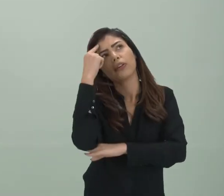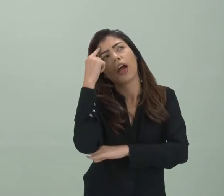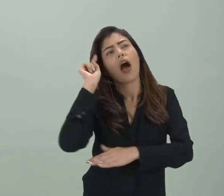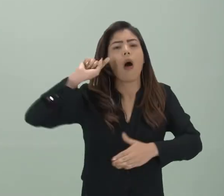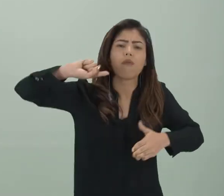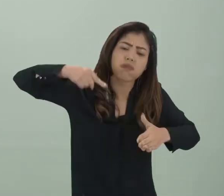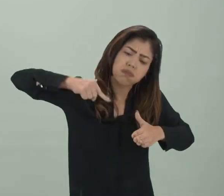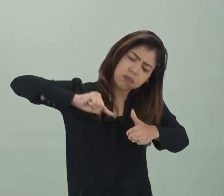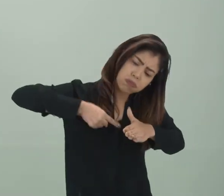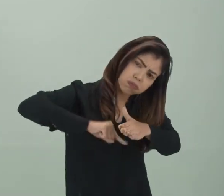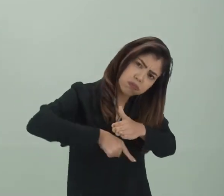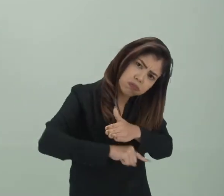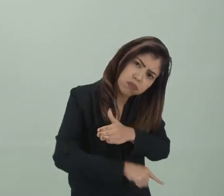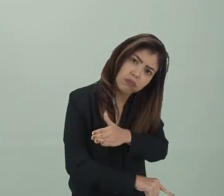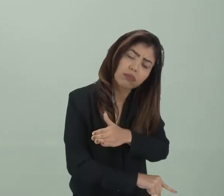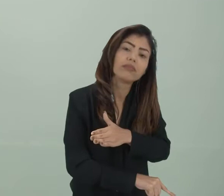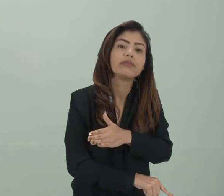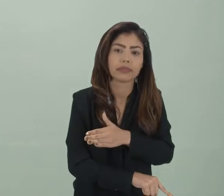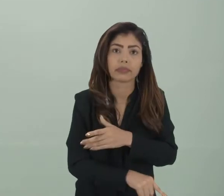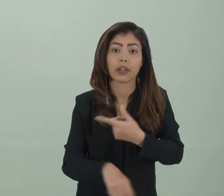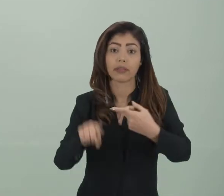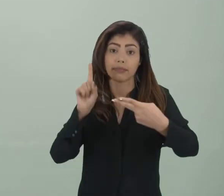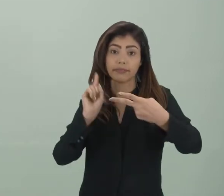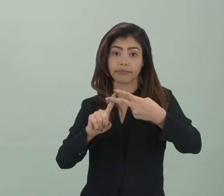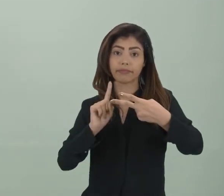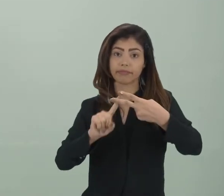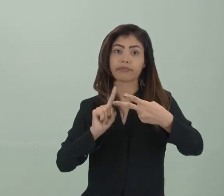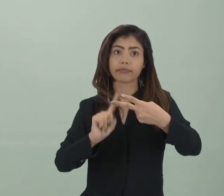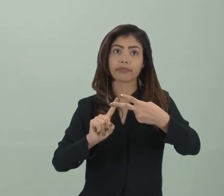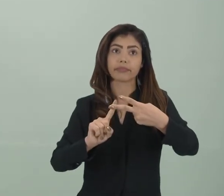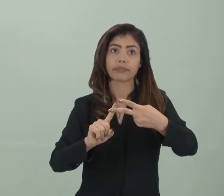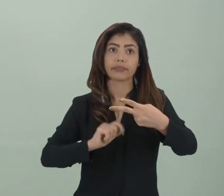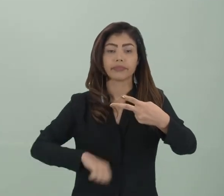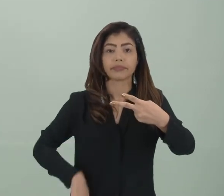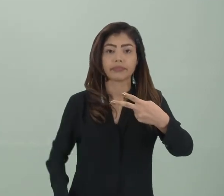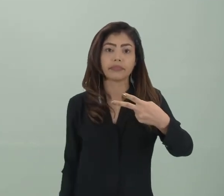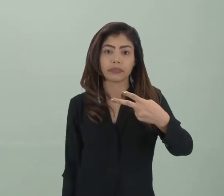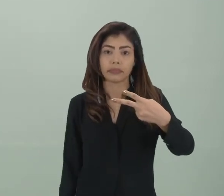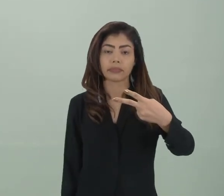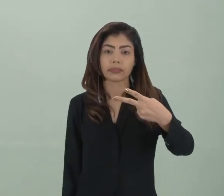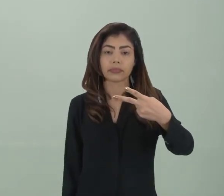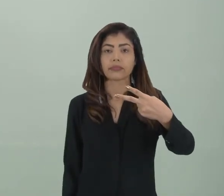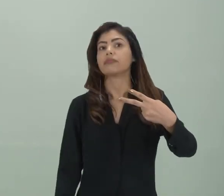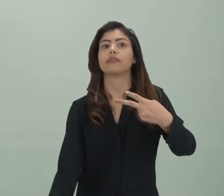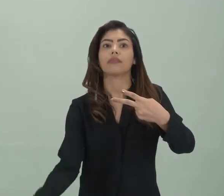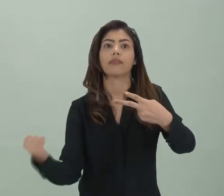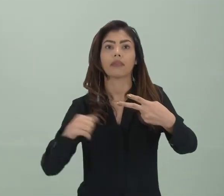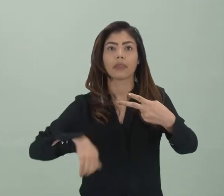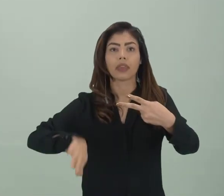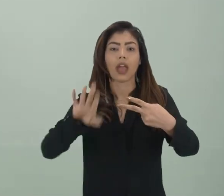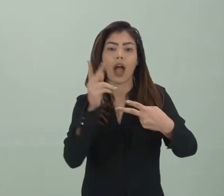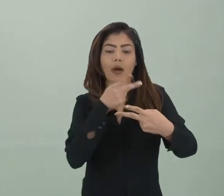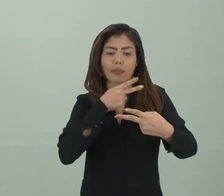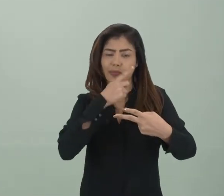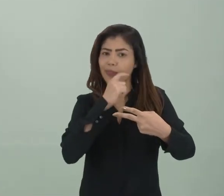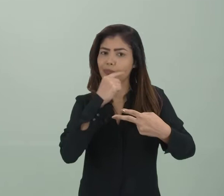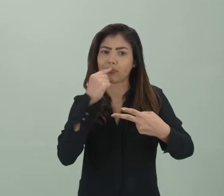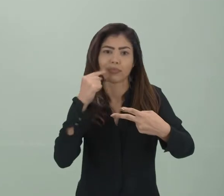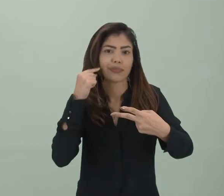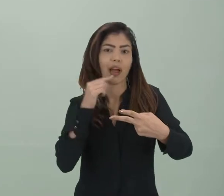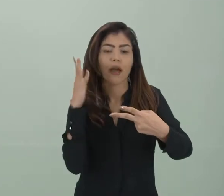pensamento profundo. E na segunda frase que diz, las perlas de tu boca, as pérolas da tua